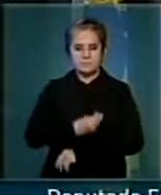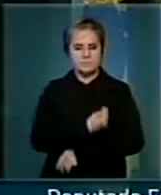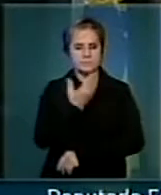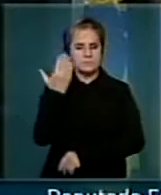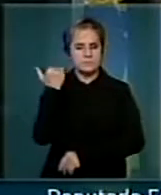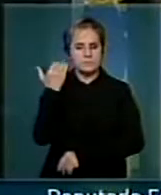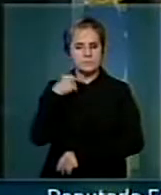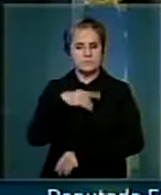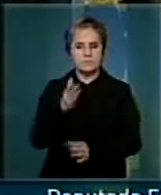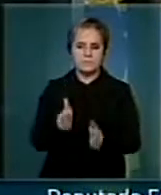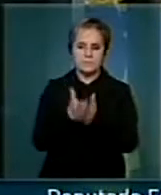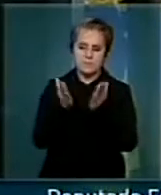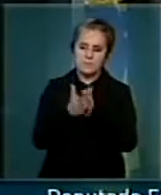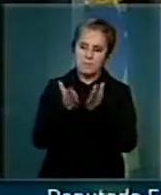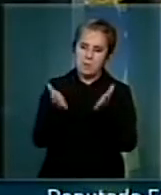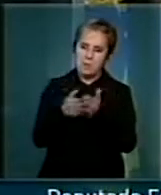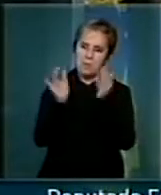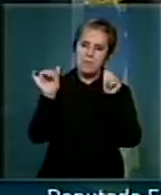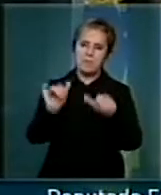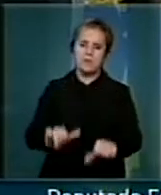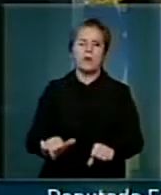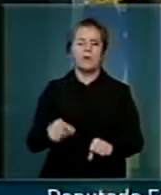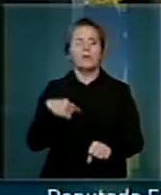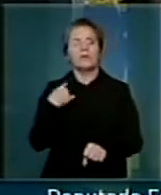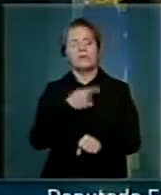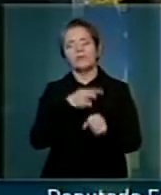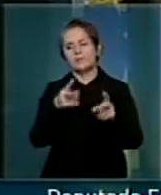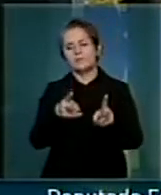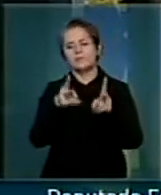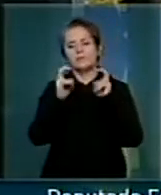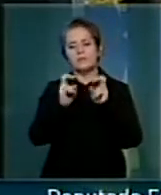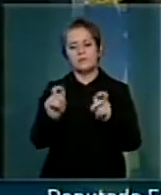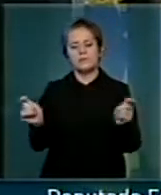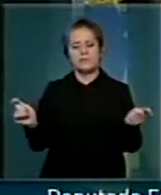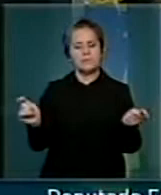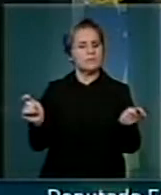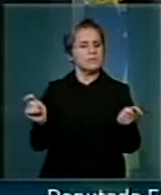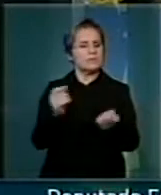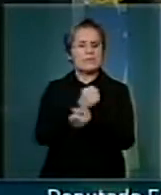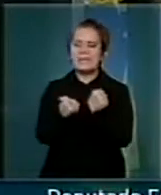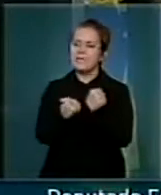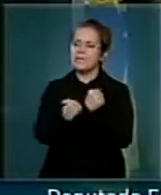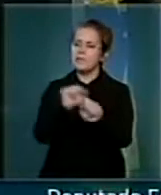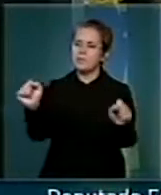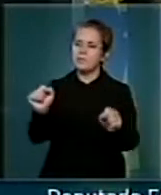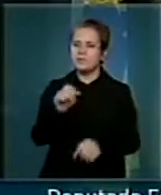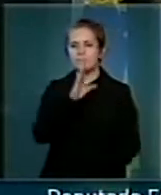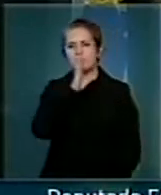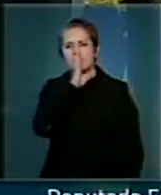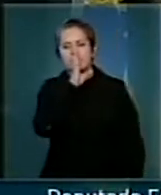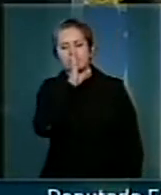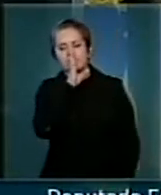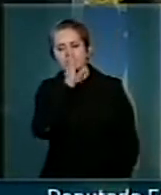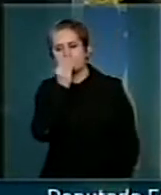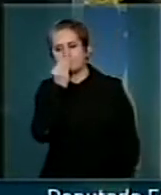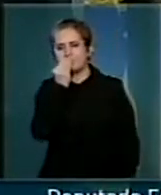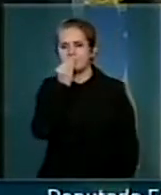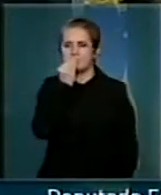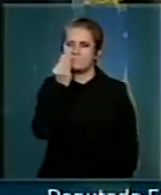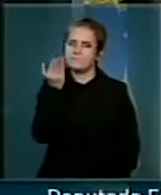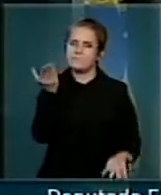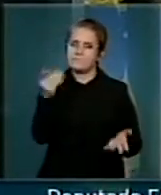entre a pobreza e a miséria, percebemos ser impossível ficar em silêncio.